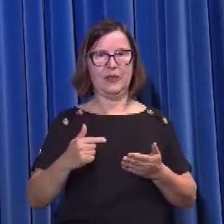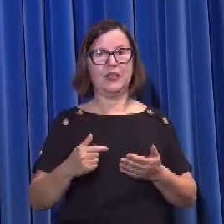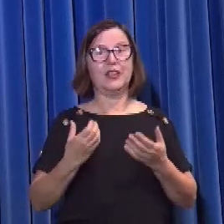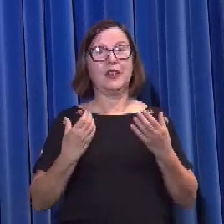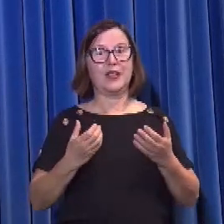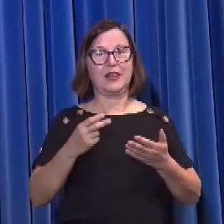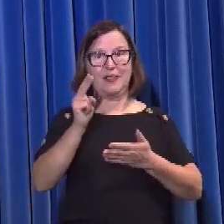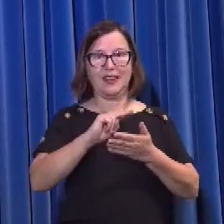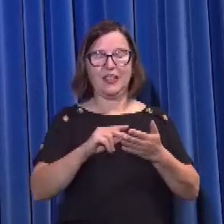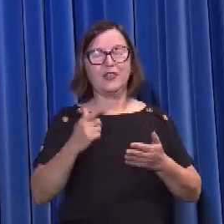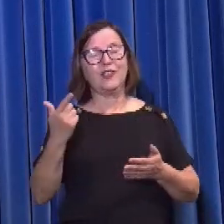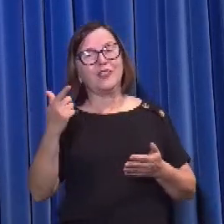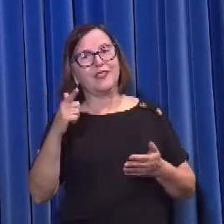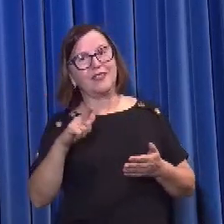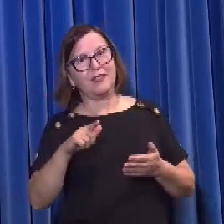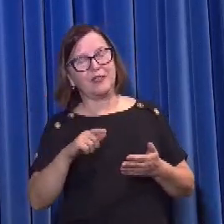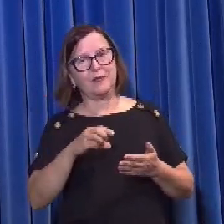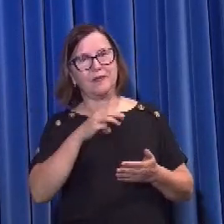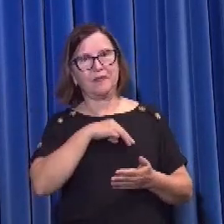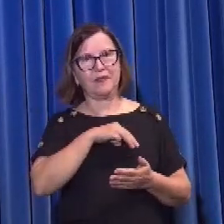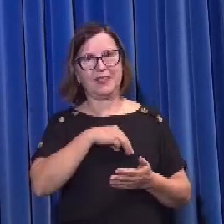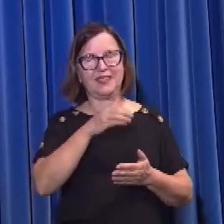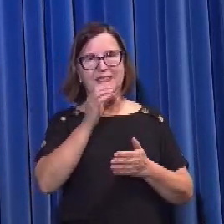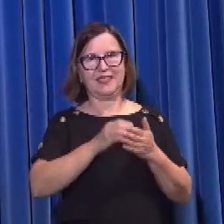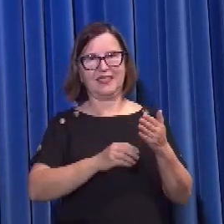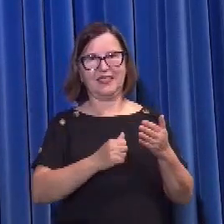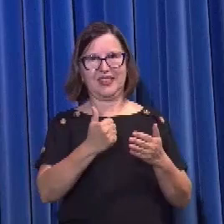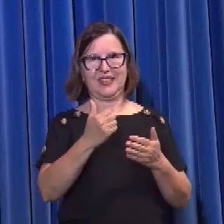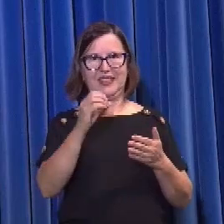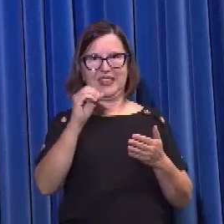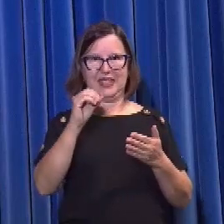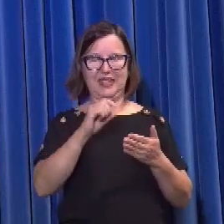nós encerrarmos. Mateus 10, 22.